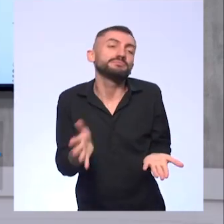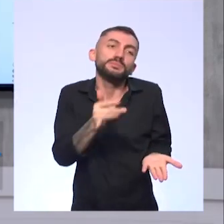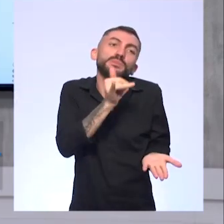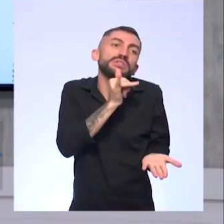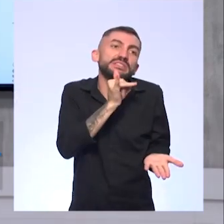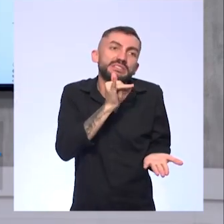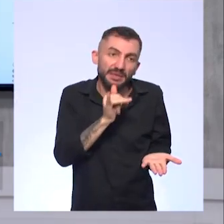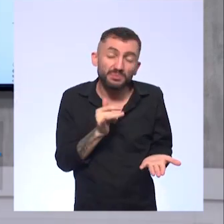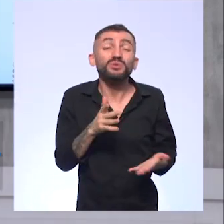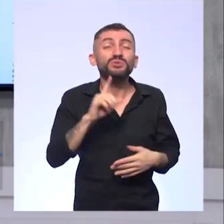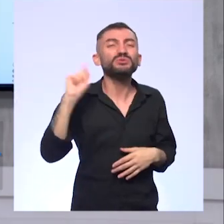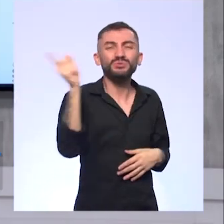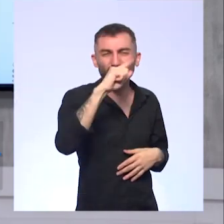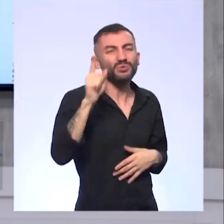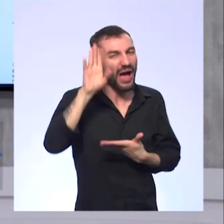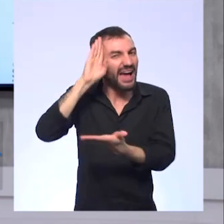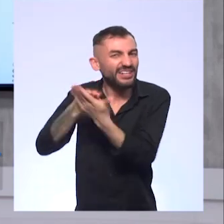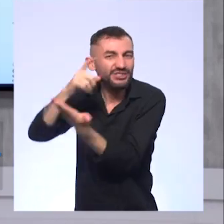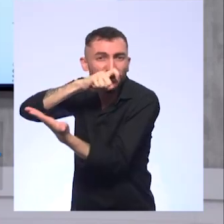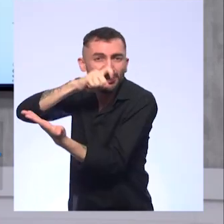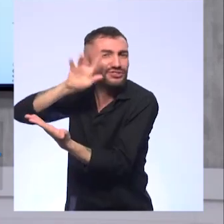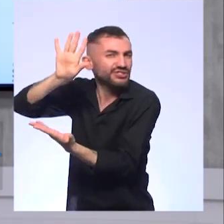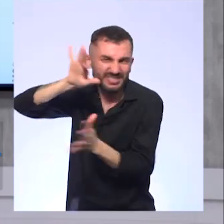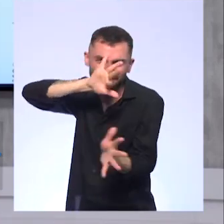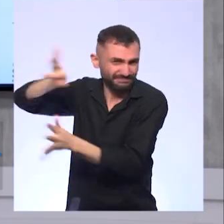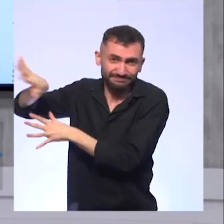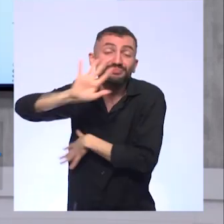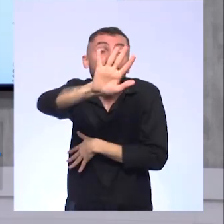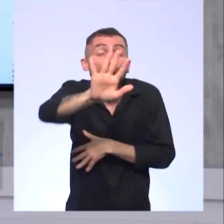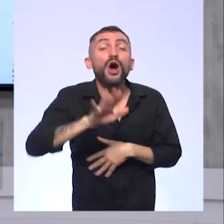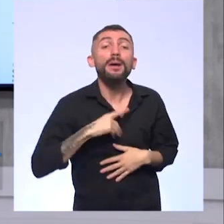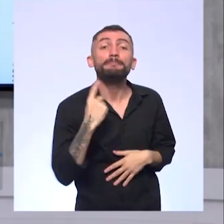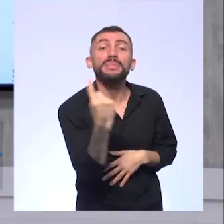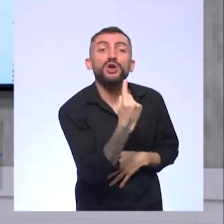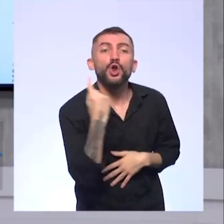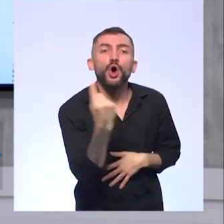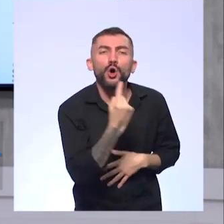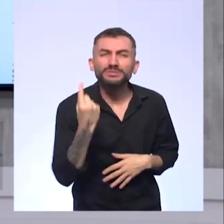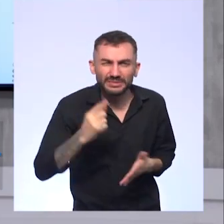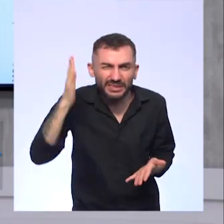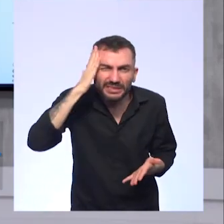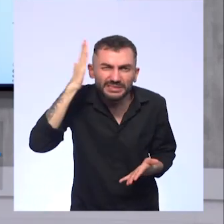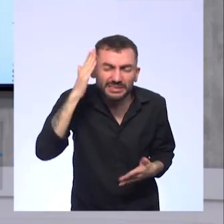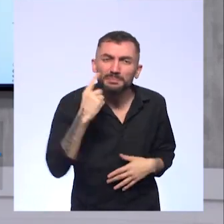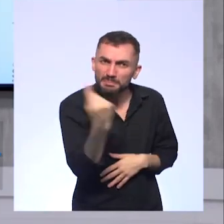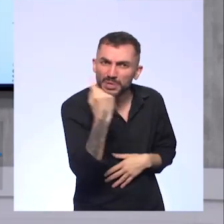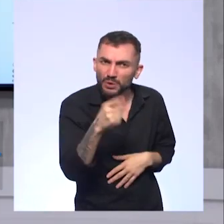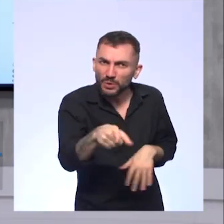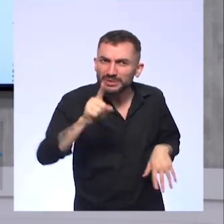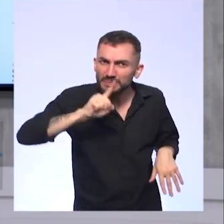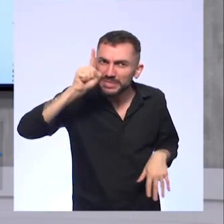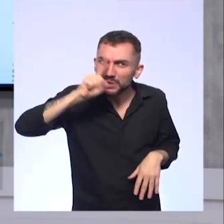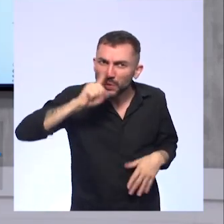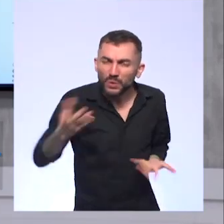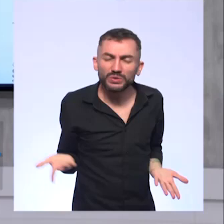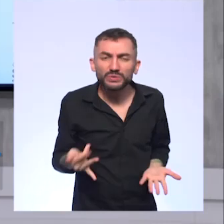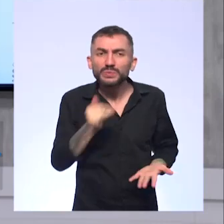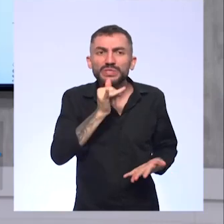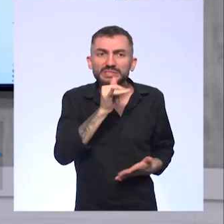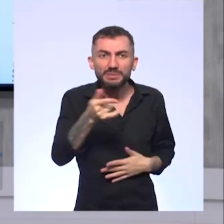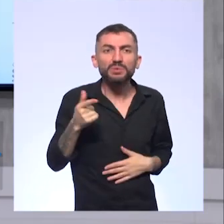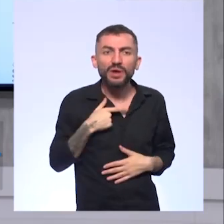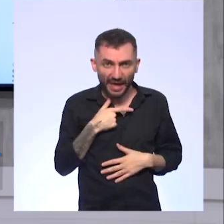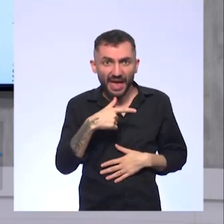só para acabar com o mito aqui micro-ondas Tiago micro-ondas é perigoso micro-ondas pode